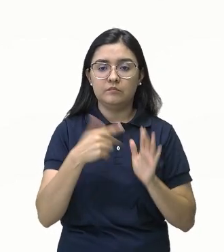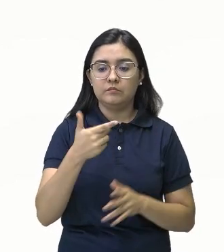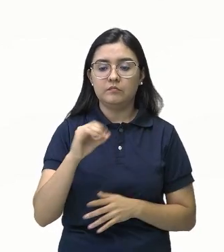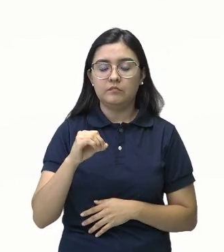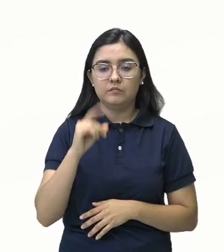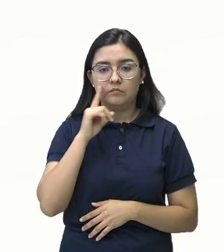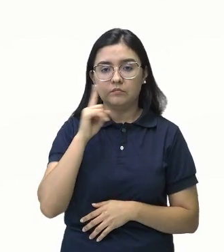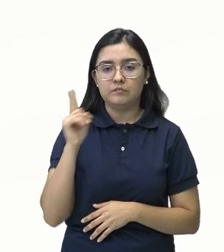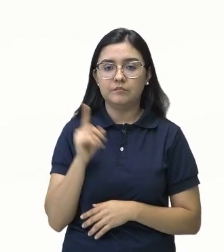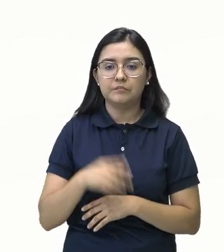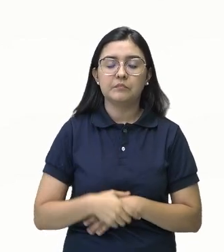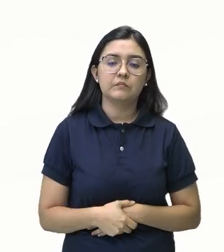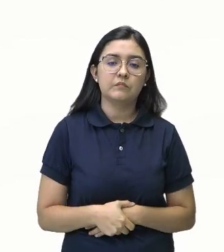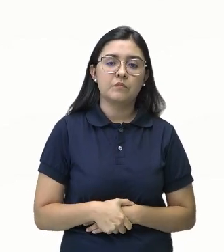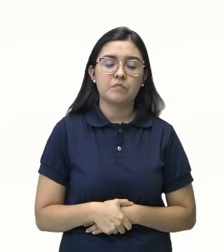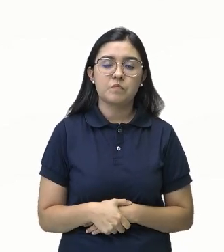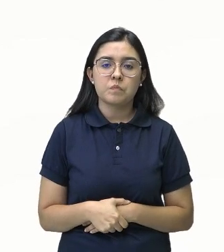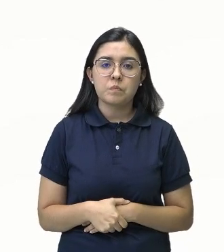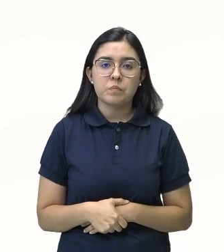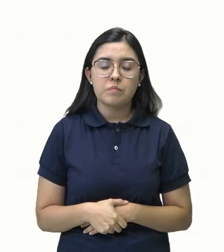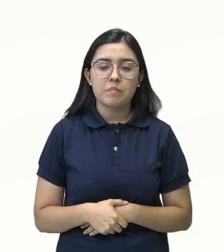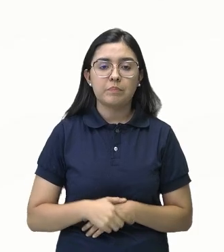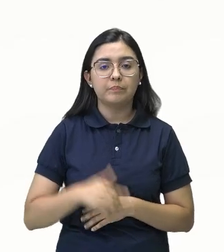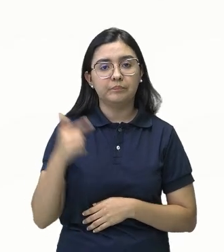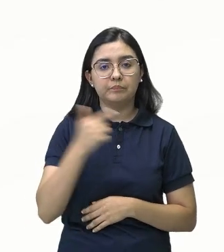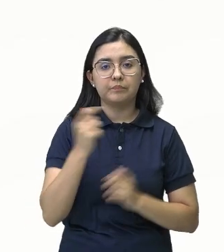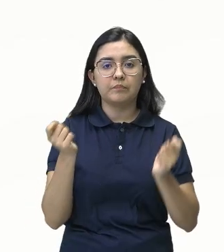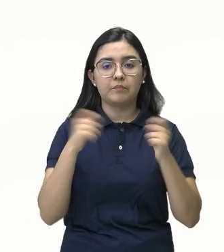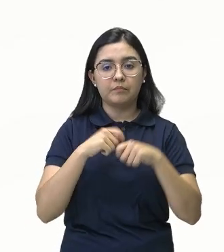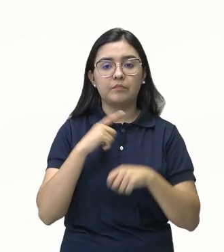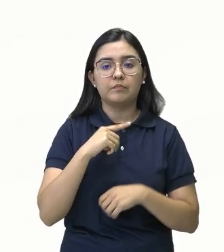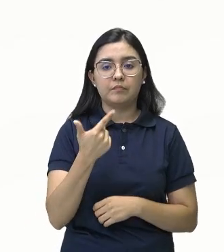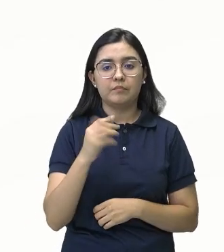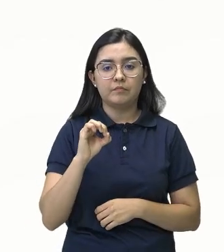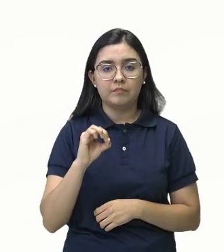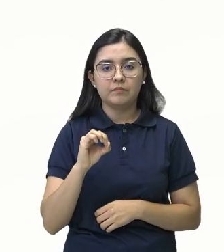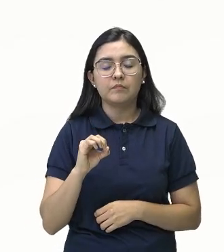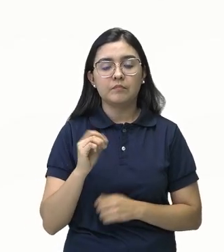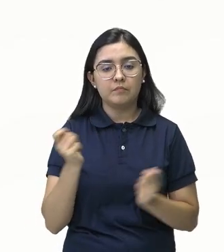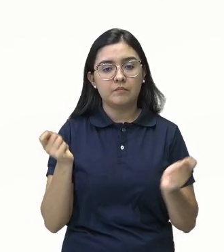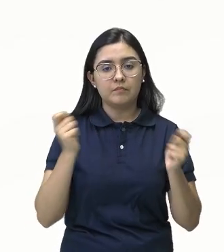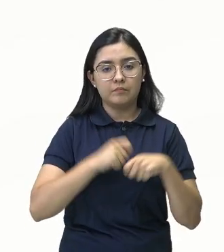cima. Para a minha segunda possibilidade, eu tenho 20